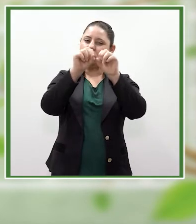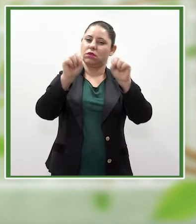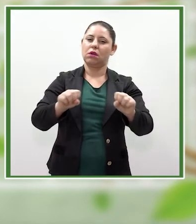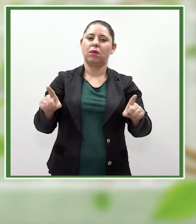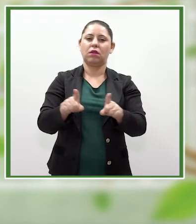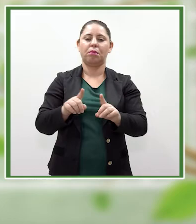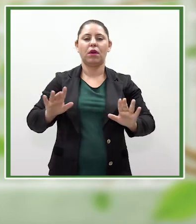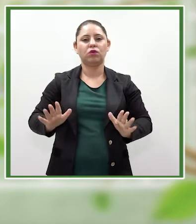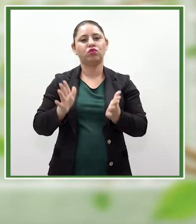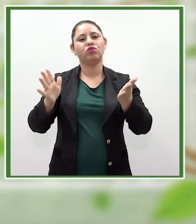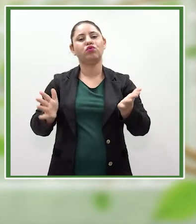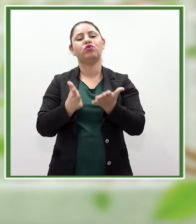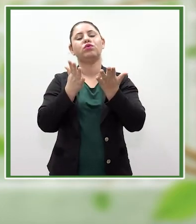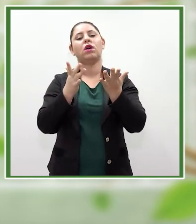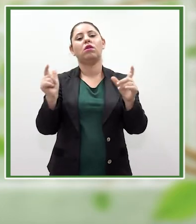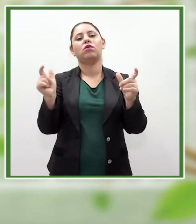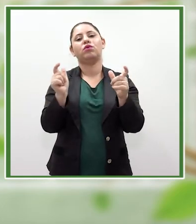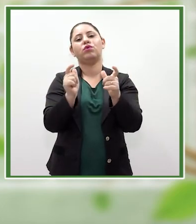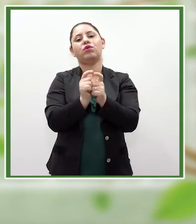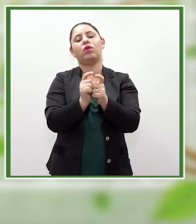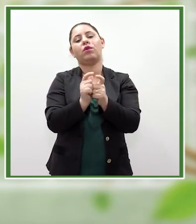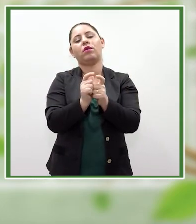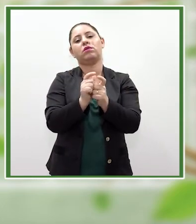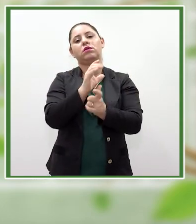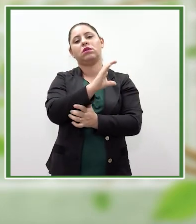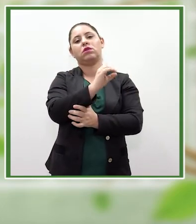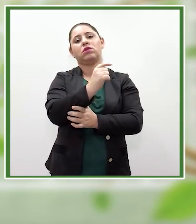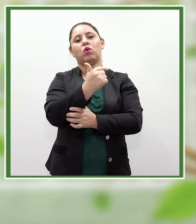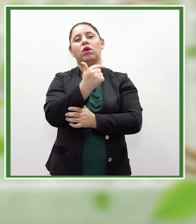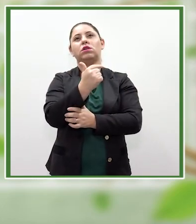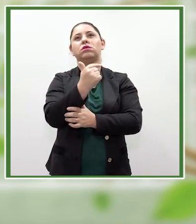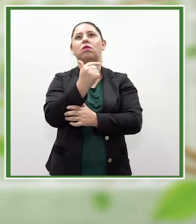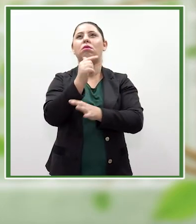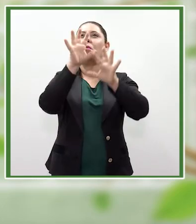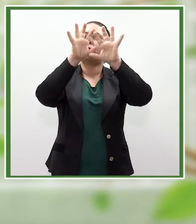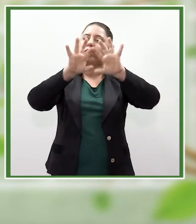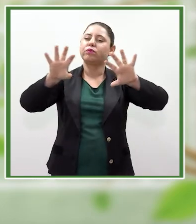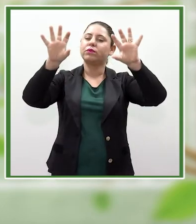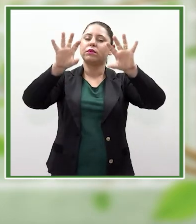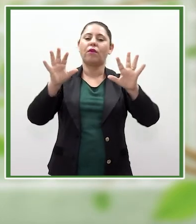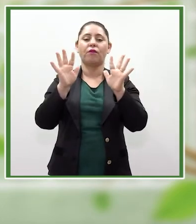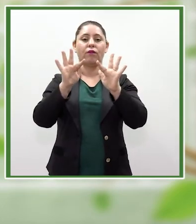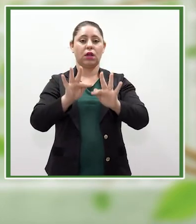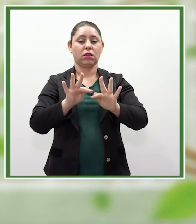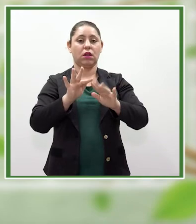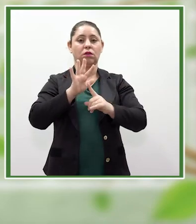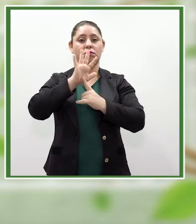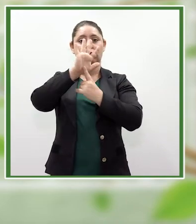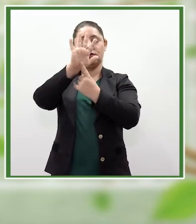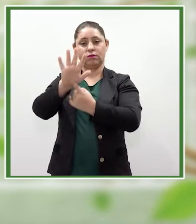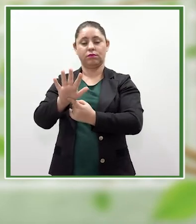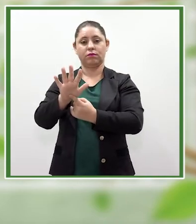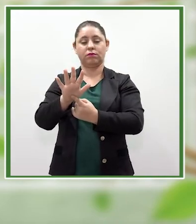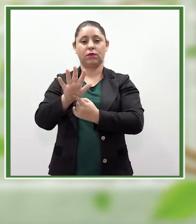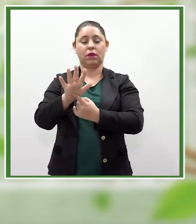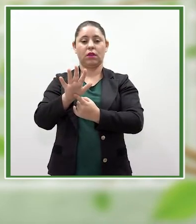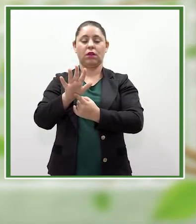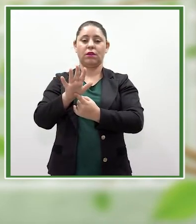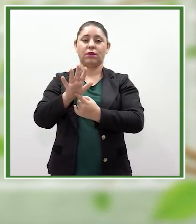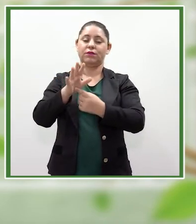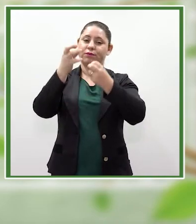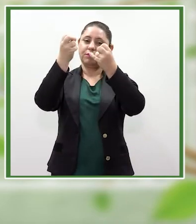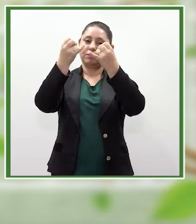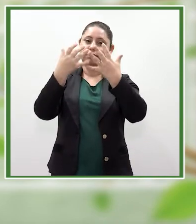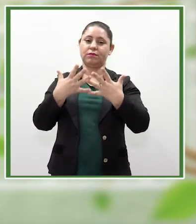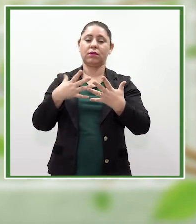que contribuem para a mitigação de gases de efeito estufa. Então, finalizando a nossa apresentação, deixar essas